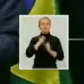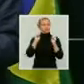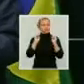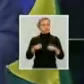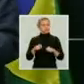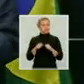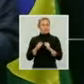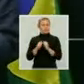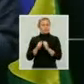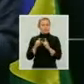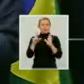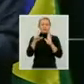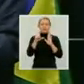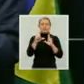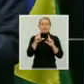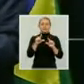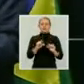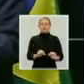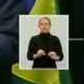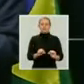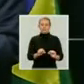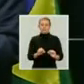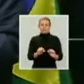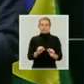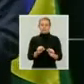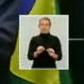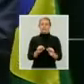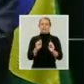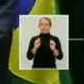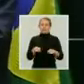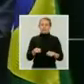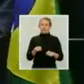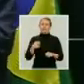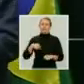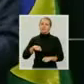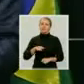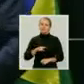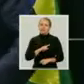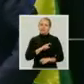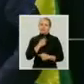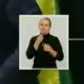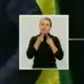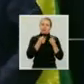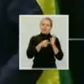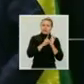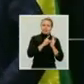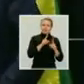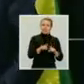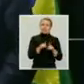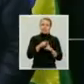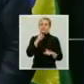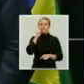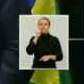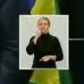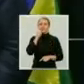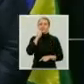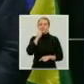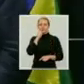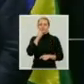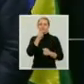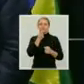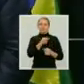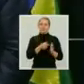minimizar, para que possamos, como foi dito agora há pouco pelo senador José Gripino,